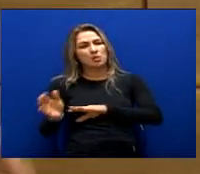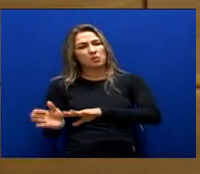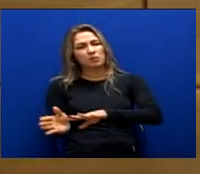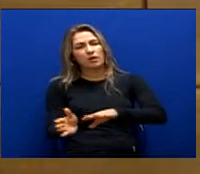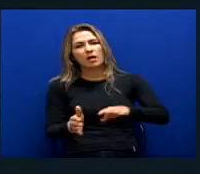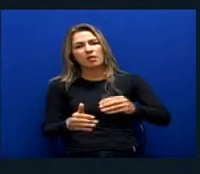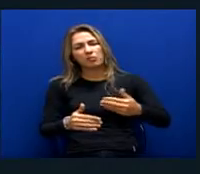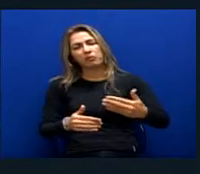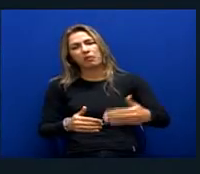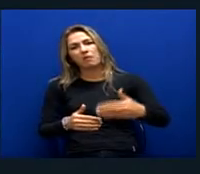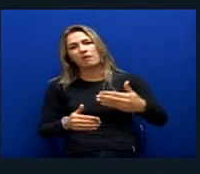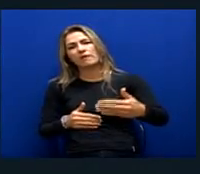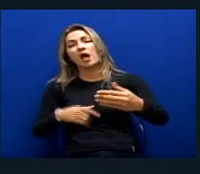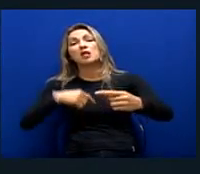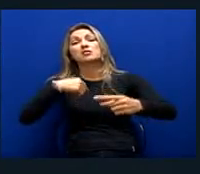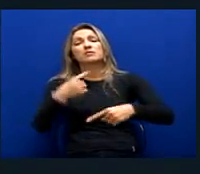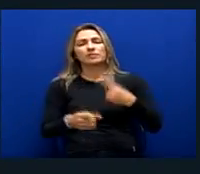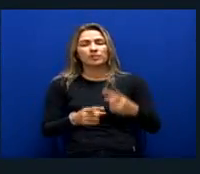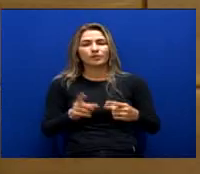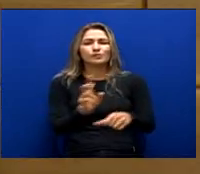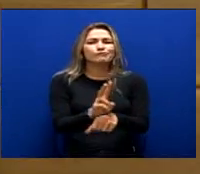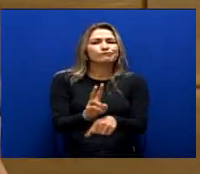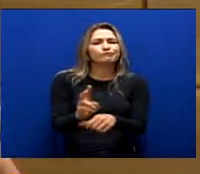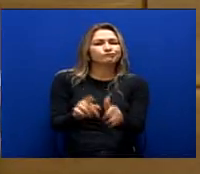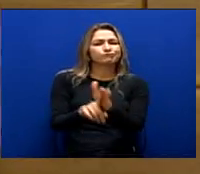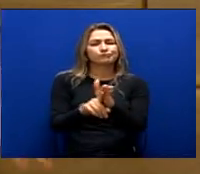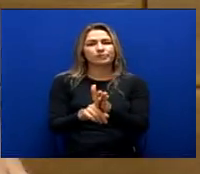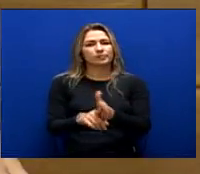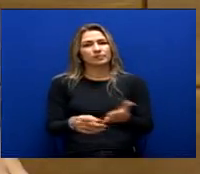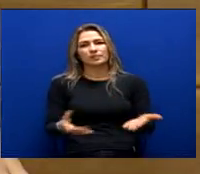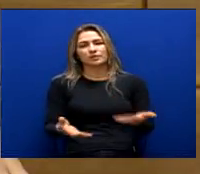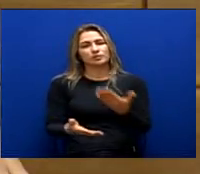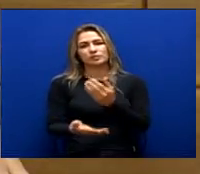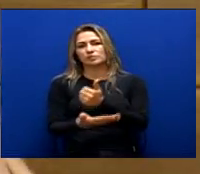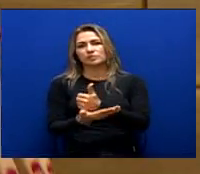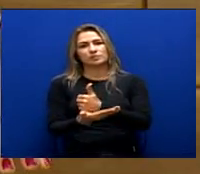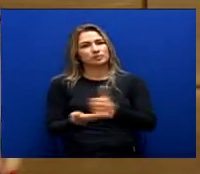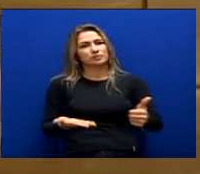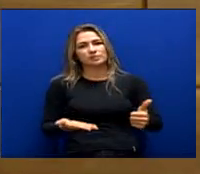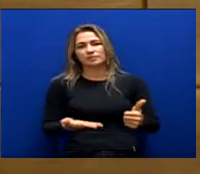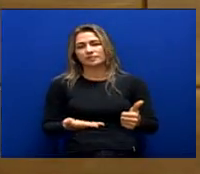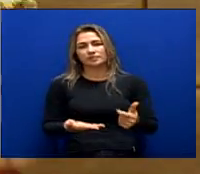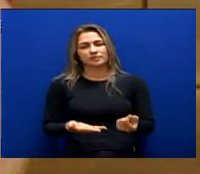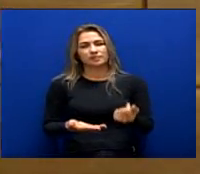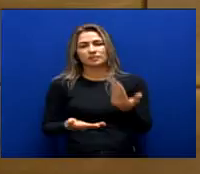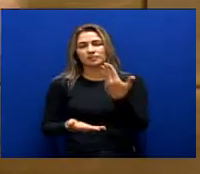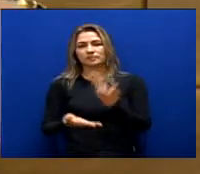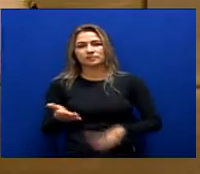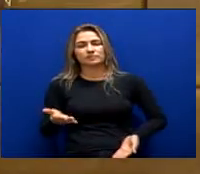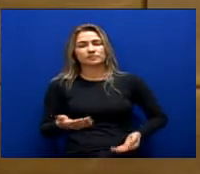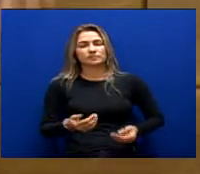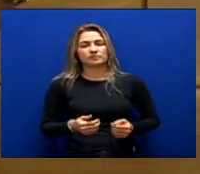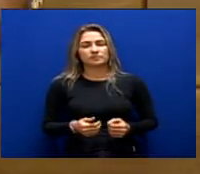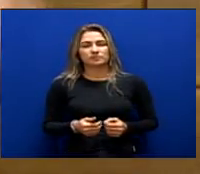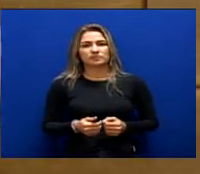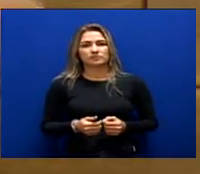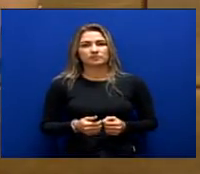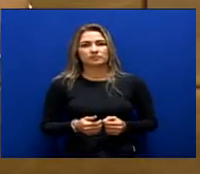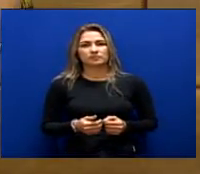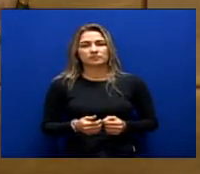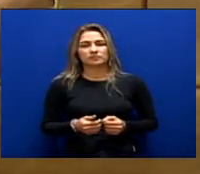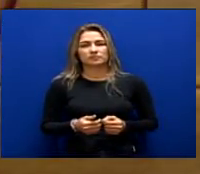que aconteceu aí o estrago já está feito não é que é um absurdo quando foi é é quando eles começaram realmente é é